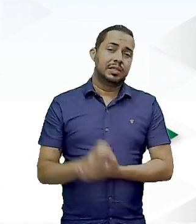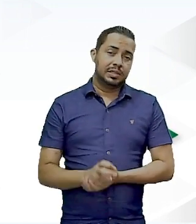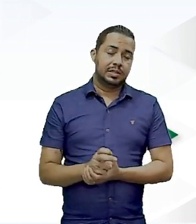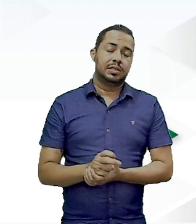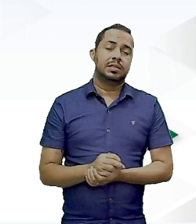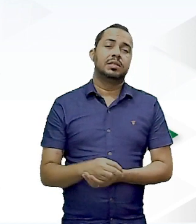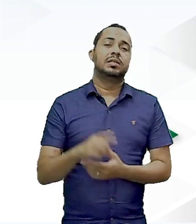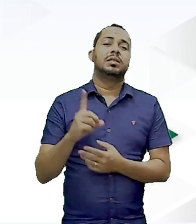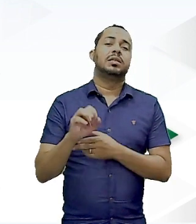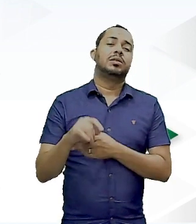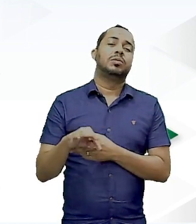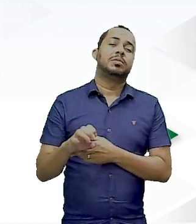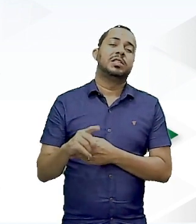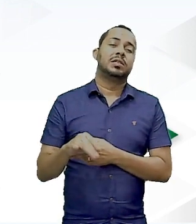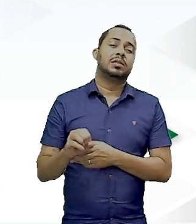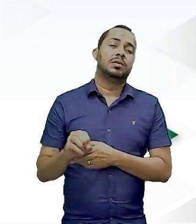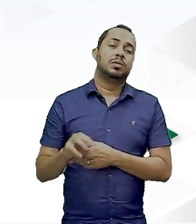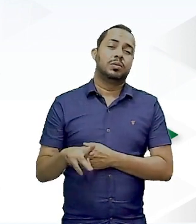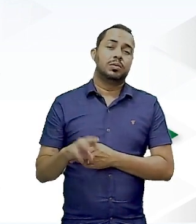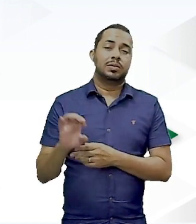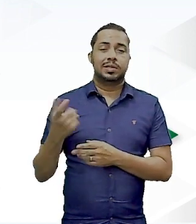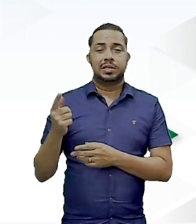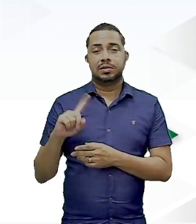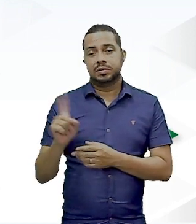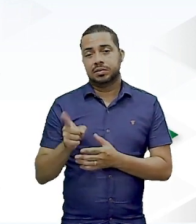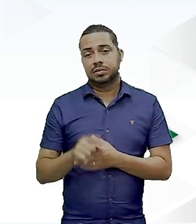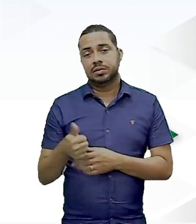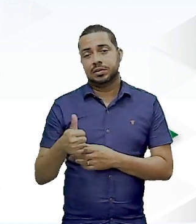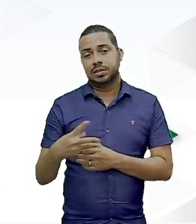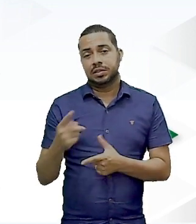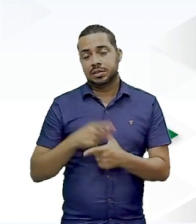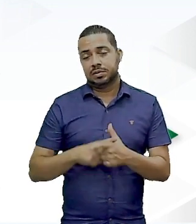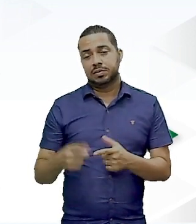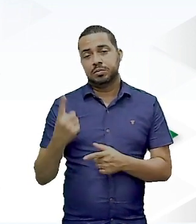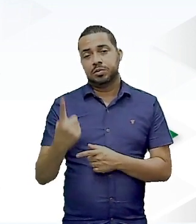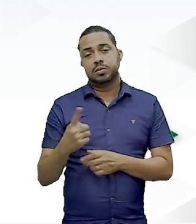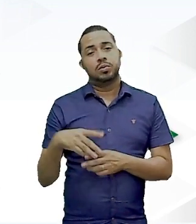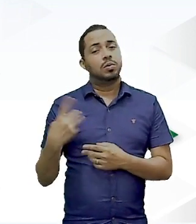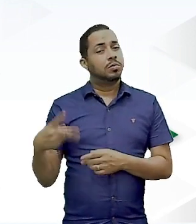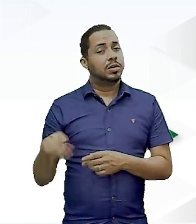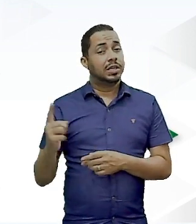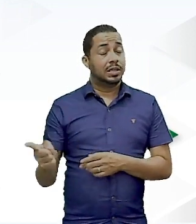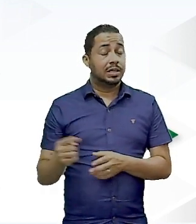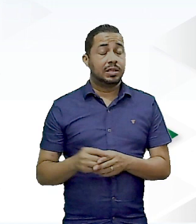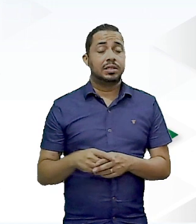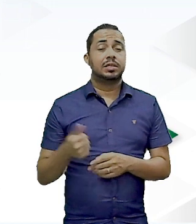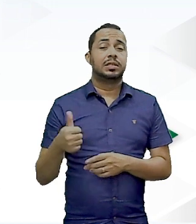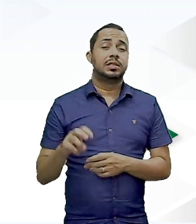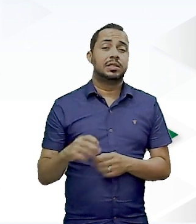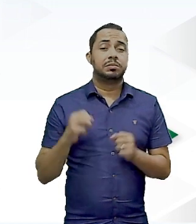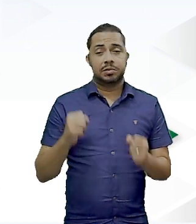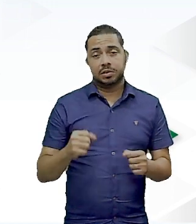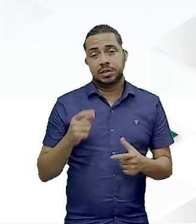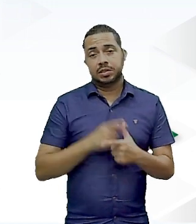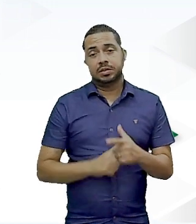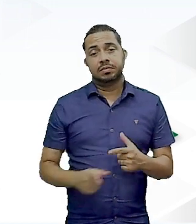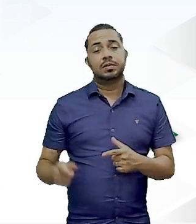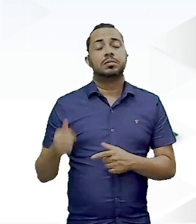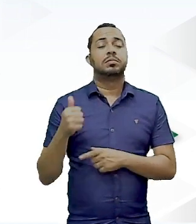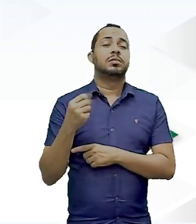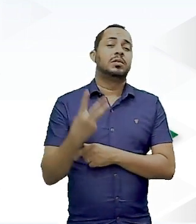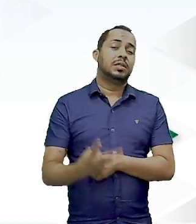num denominador? Claro que não, né? 13 só pode ser dividido por 1 ou por ele mesmo. O 15 pode ser dividido por